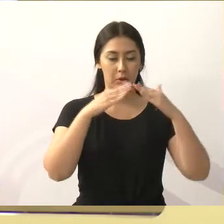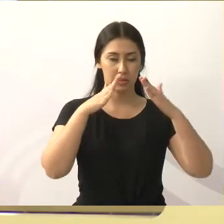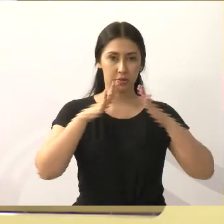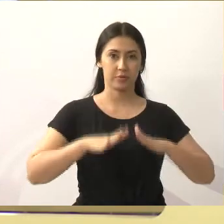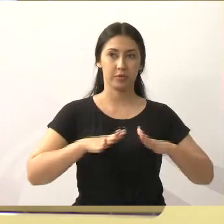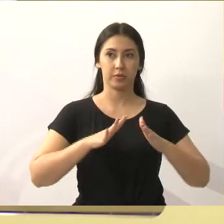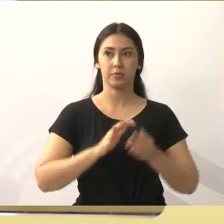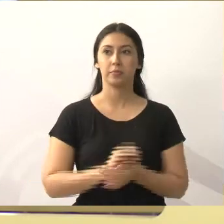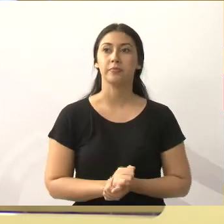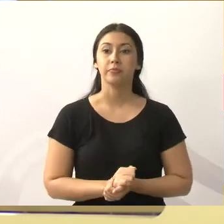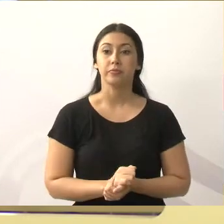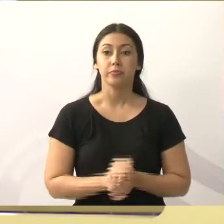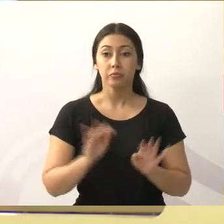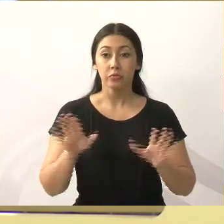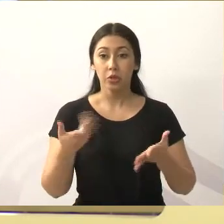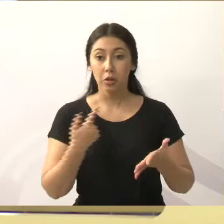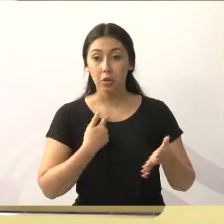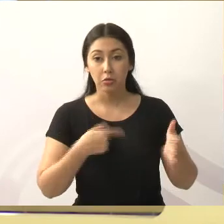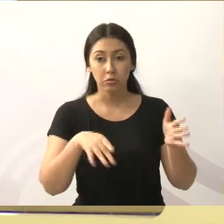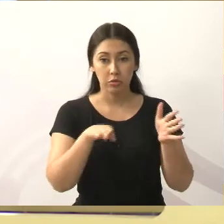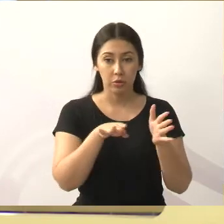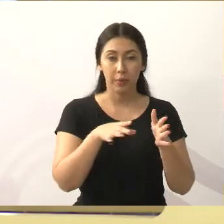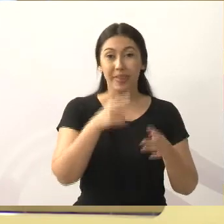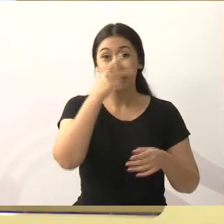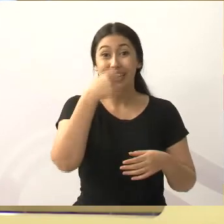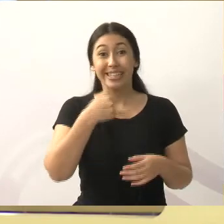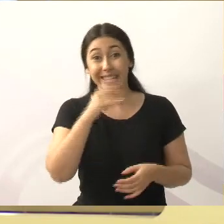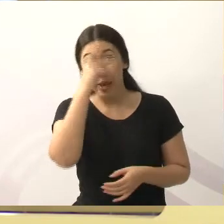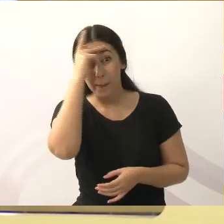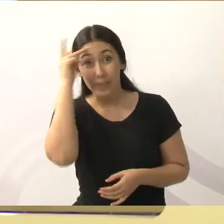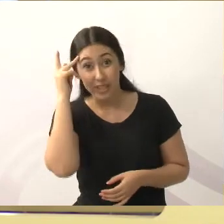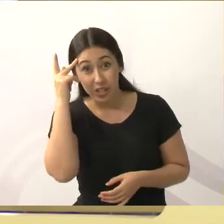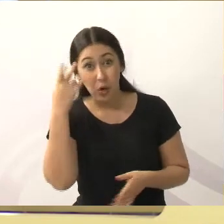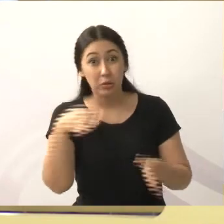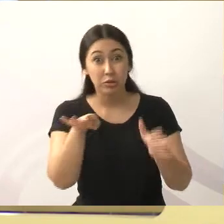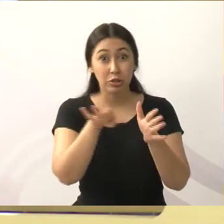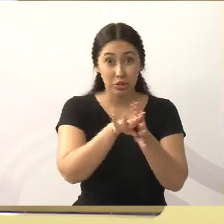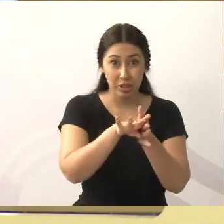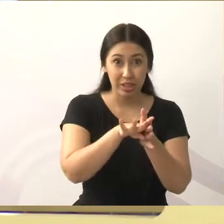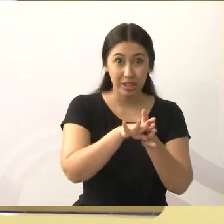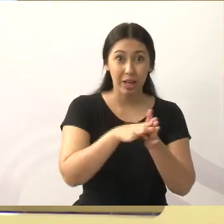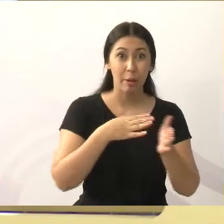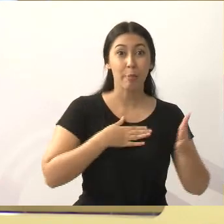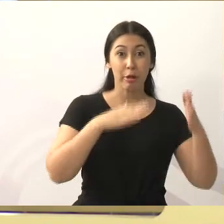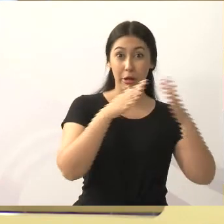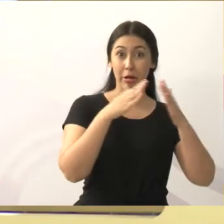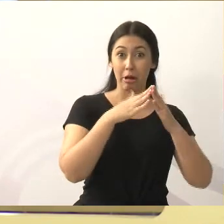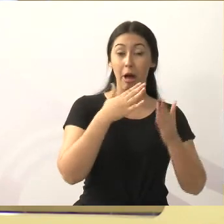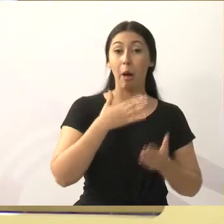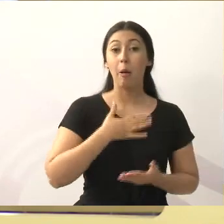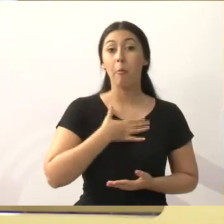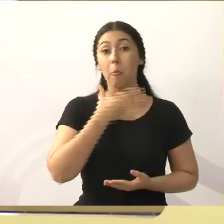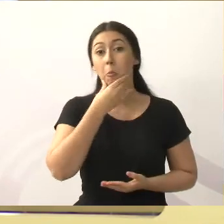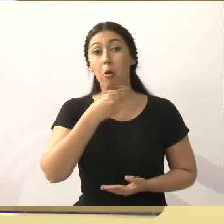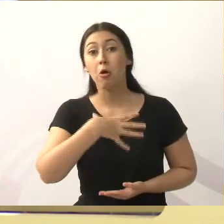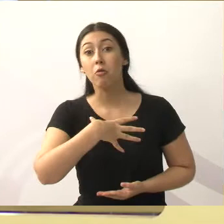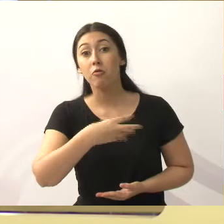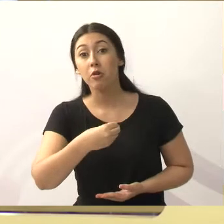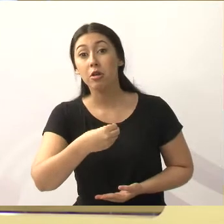Chegando em casa, meu filho que vai atender. Pega meu cartão, entrega para a pessoa me